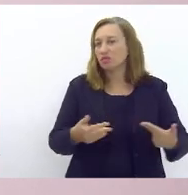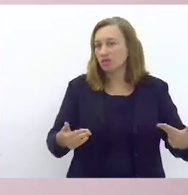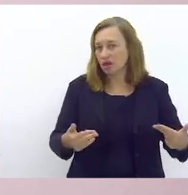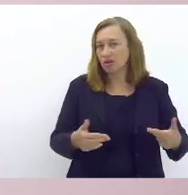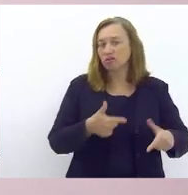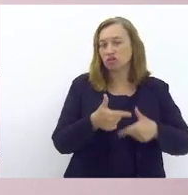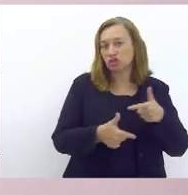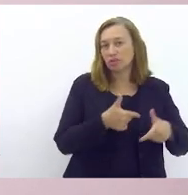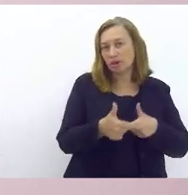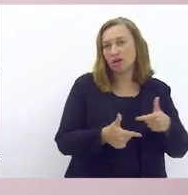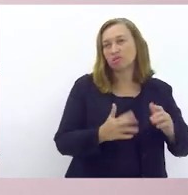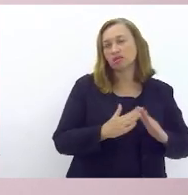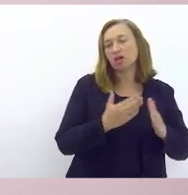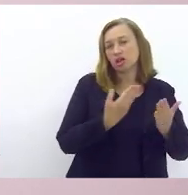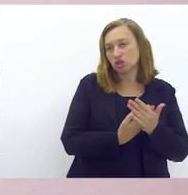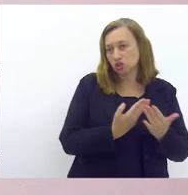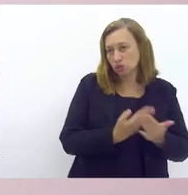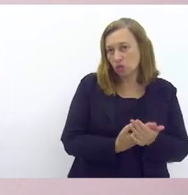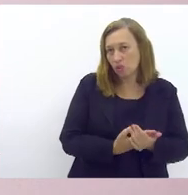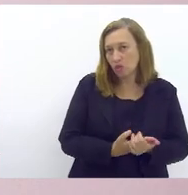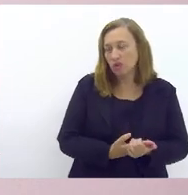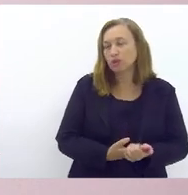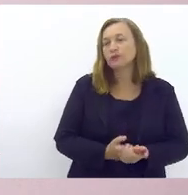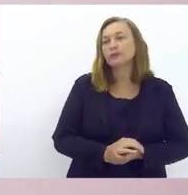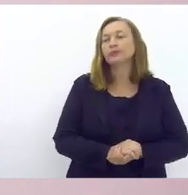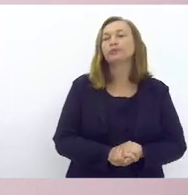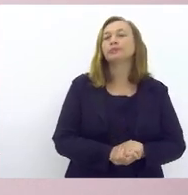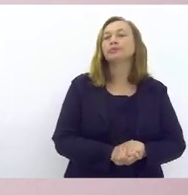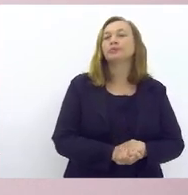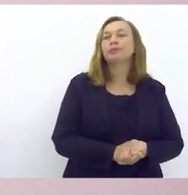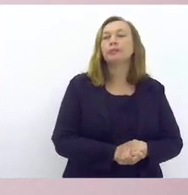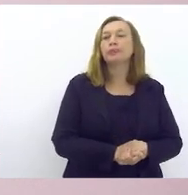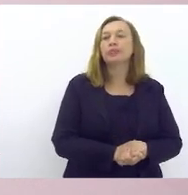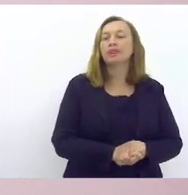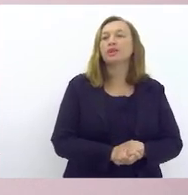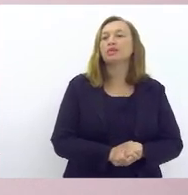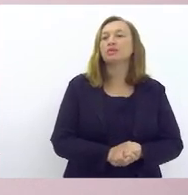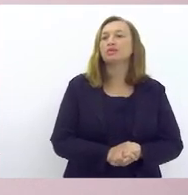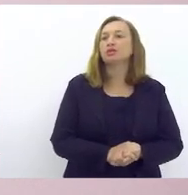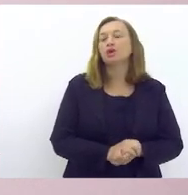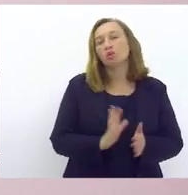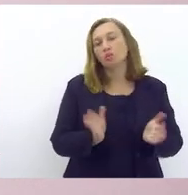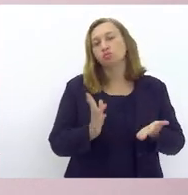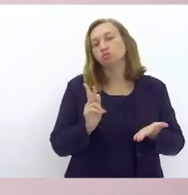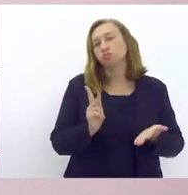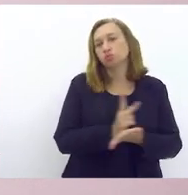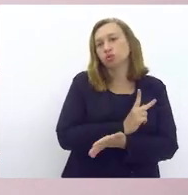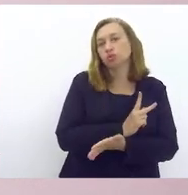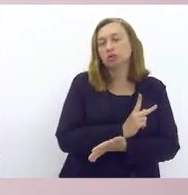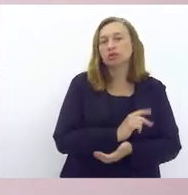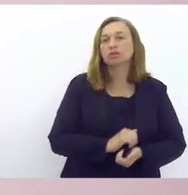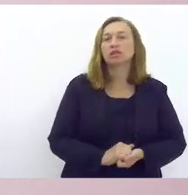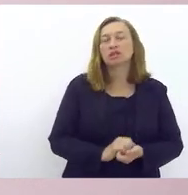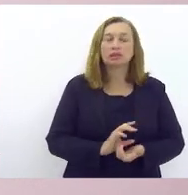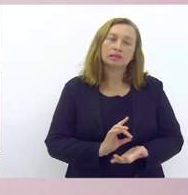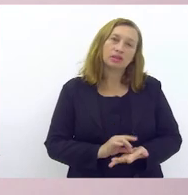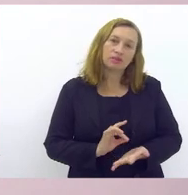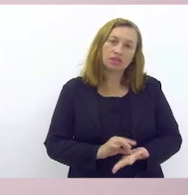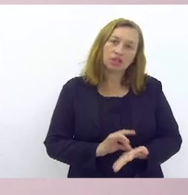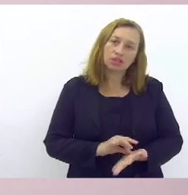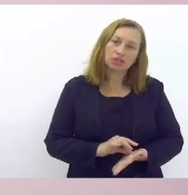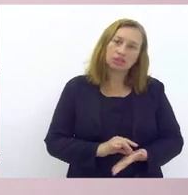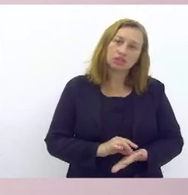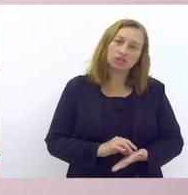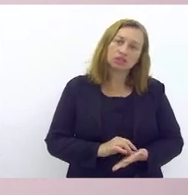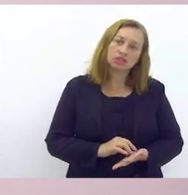escola, dos nossos servidores, das nossas funcionárias. Isso que aconteceu hoje? Na verdade, a